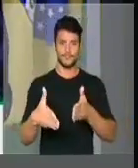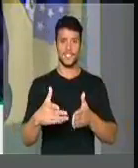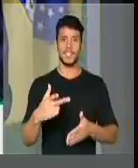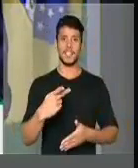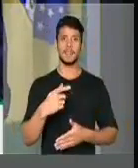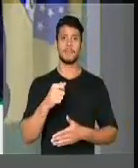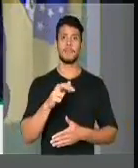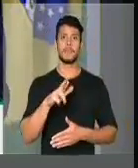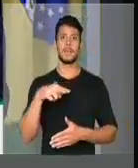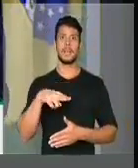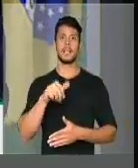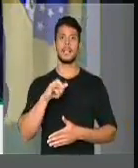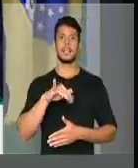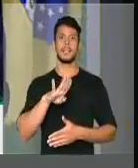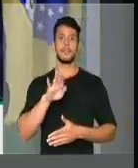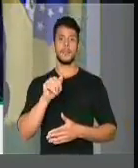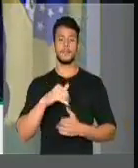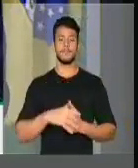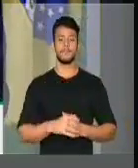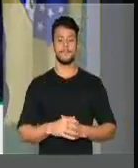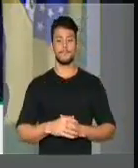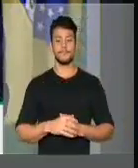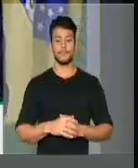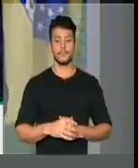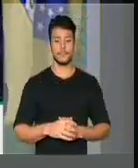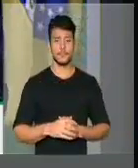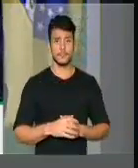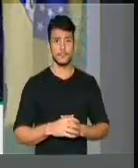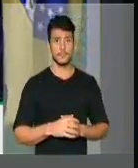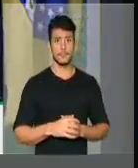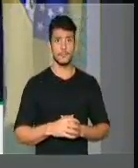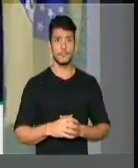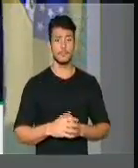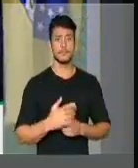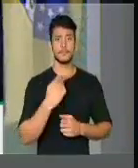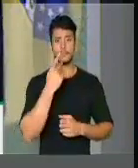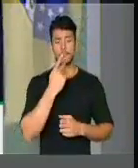diz, com muita sabedoria,